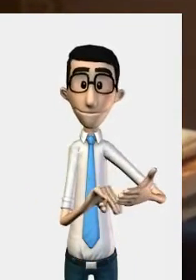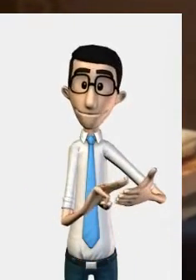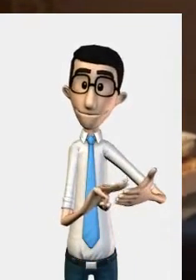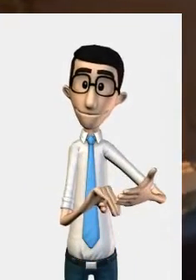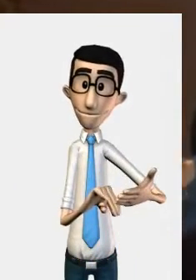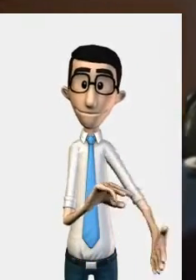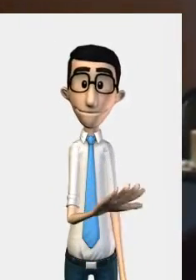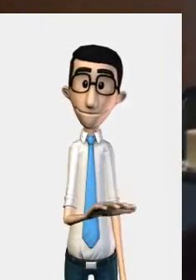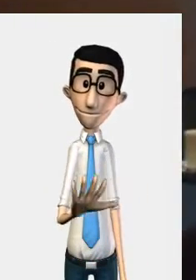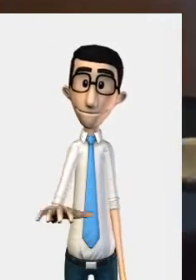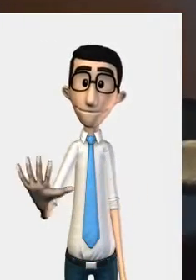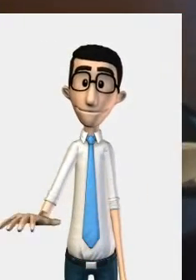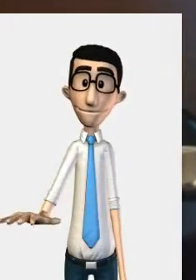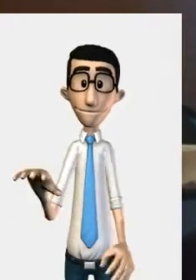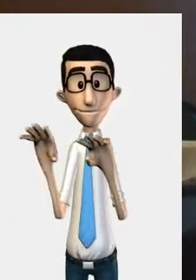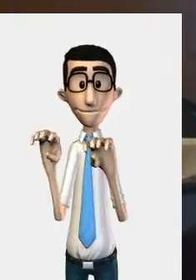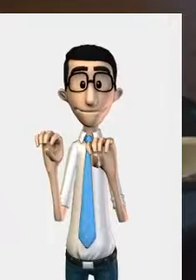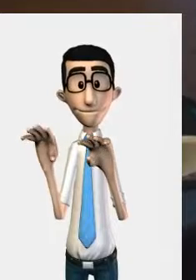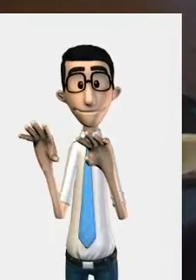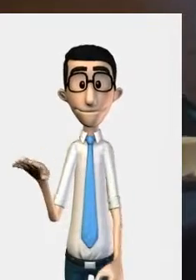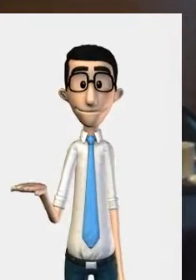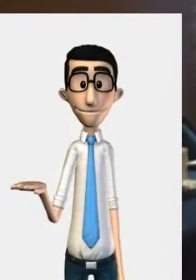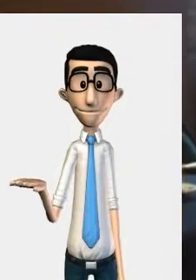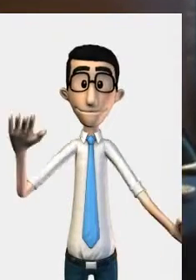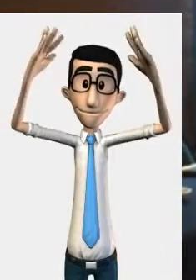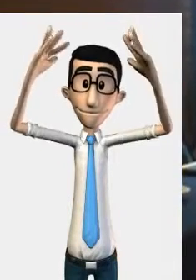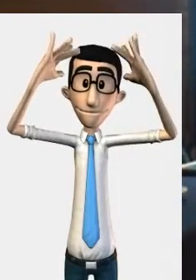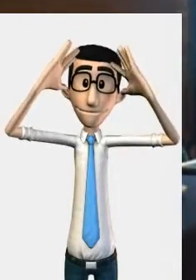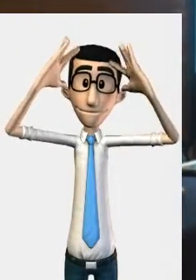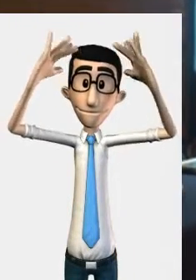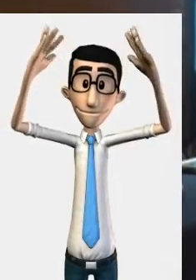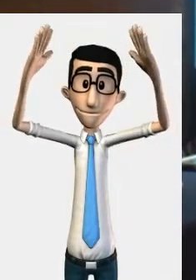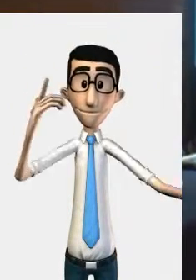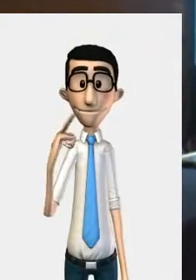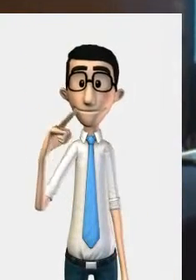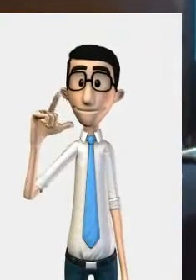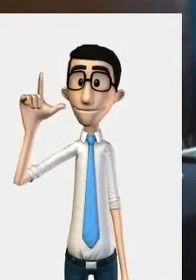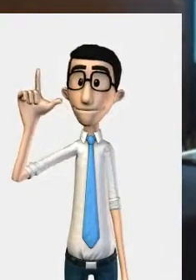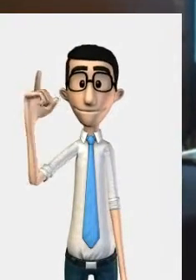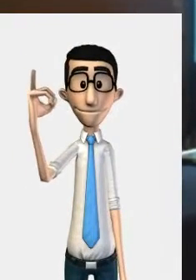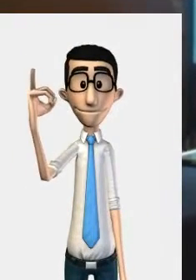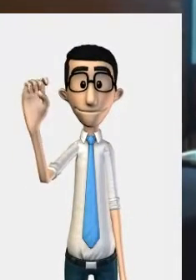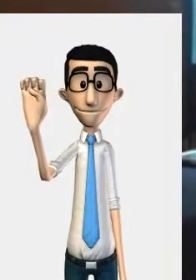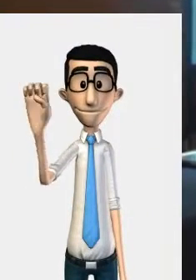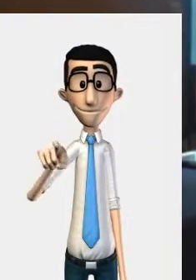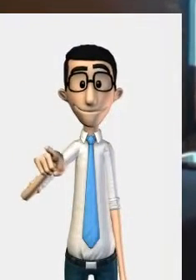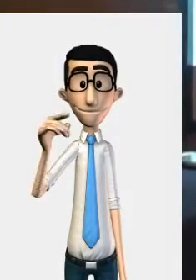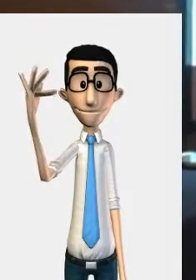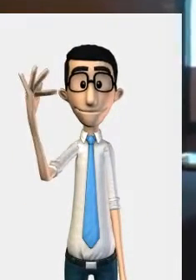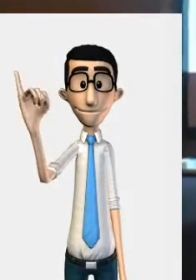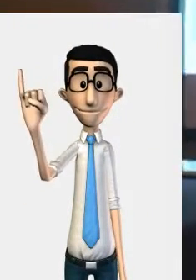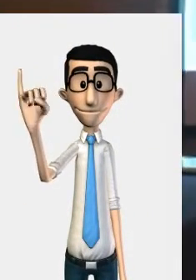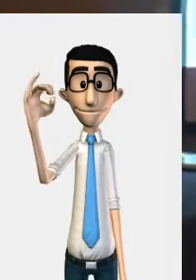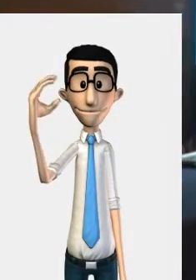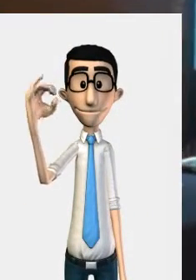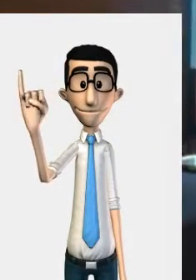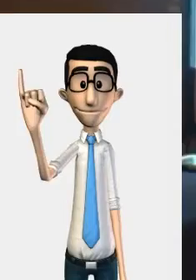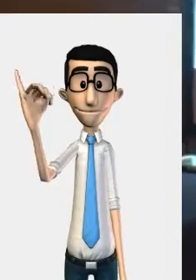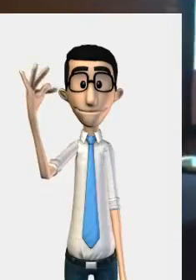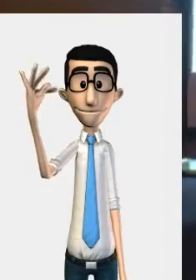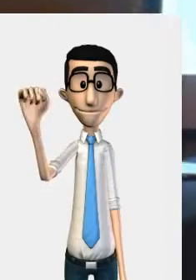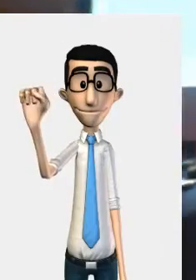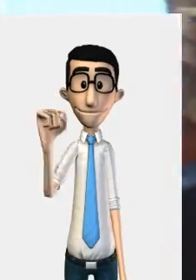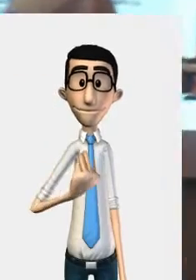E eu espero que vocês tenham um dia aí, 2 dias, né, de muito aprendizado.